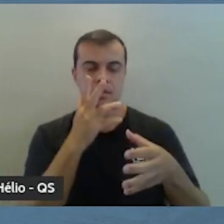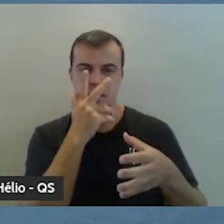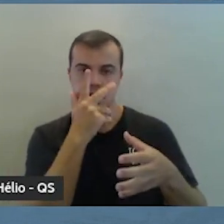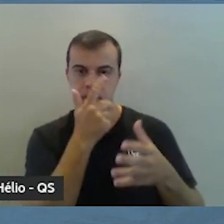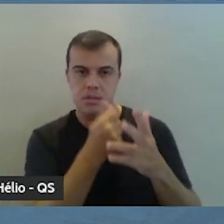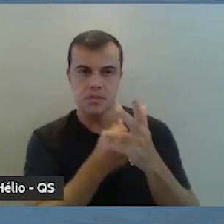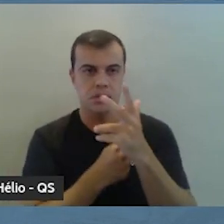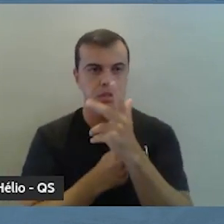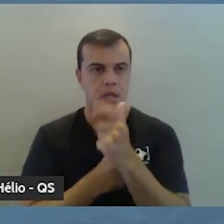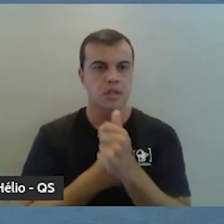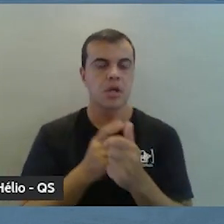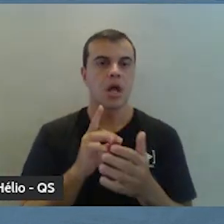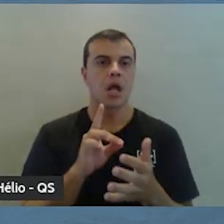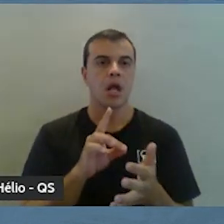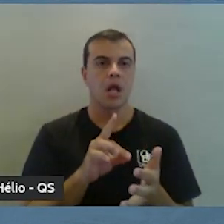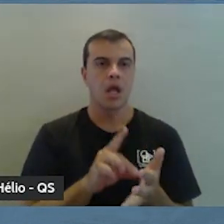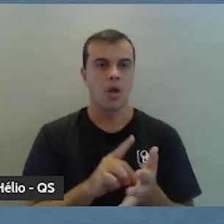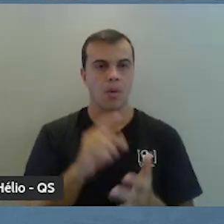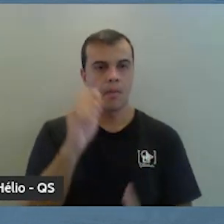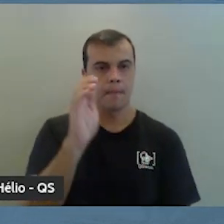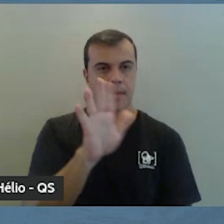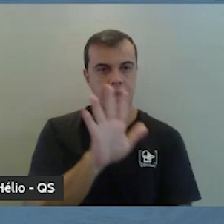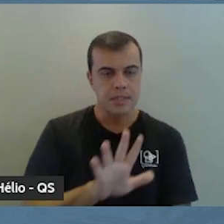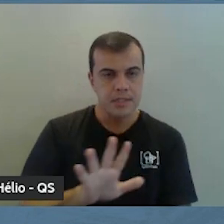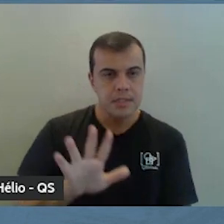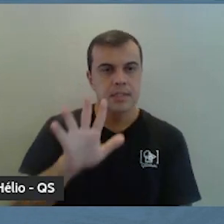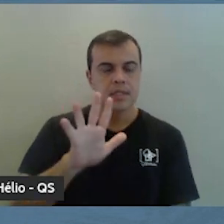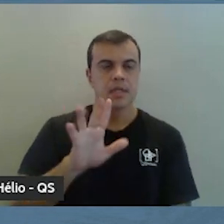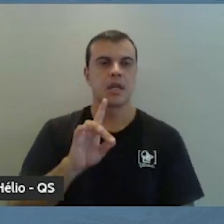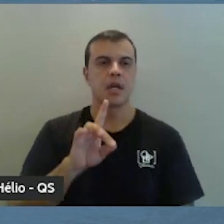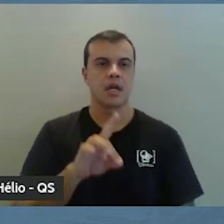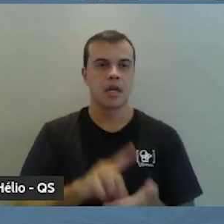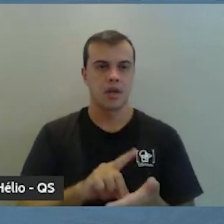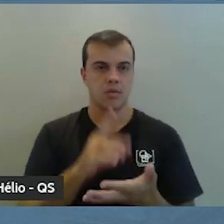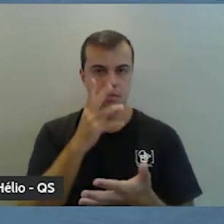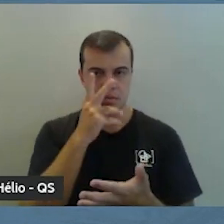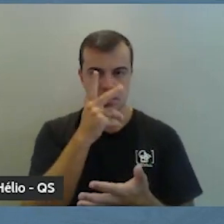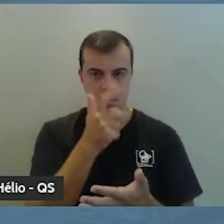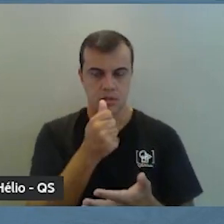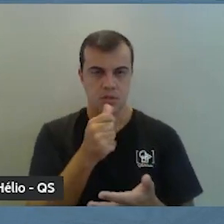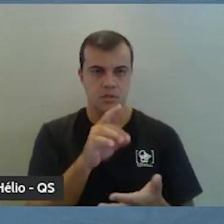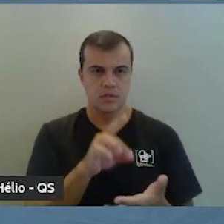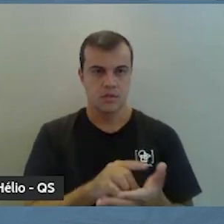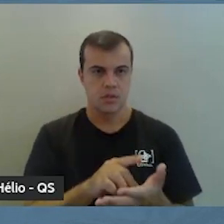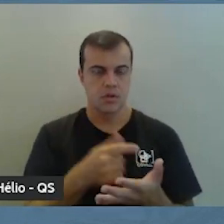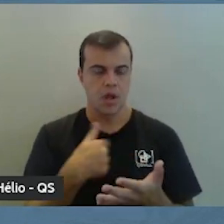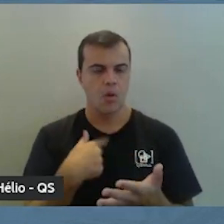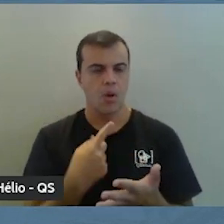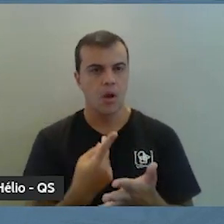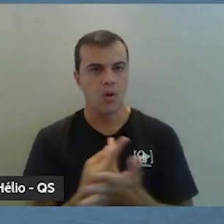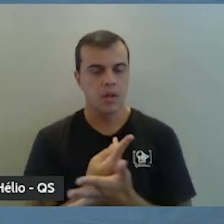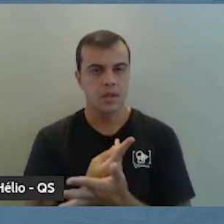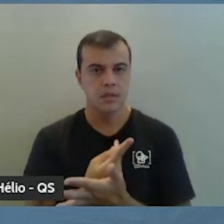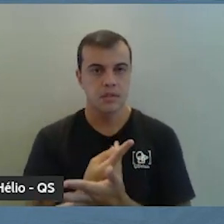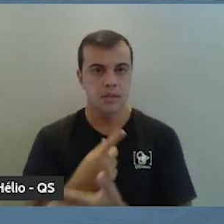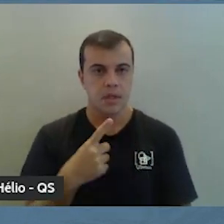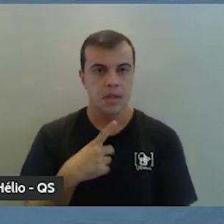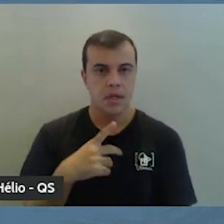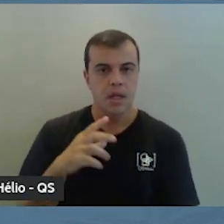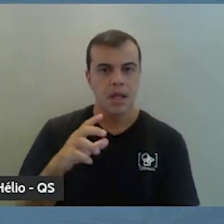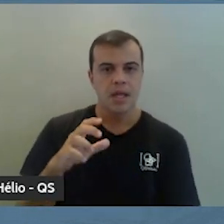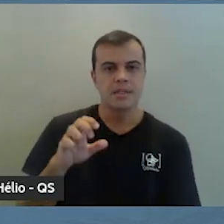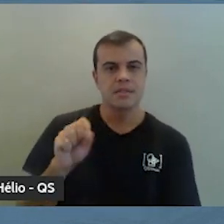a real estética brasileira, a brasilidade de estética de fato. E é o que acontece com o Hélio de Sica. Talvez